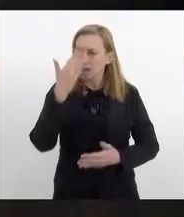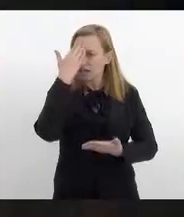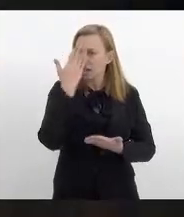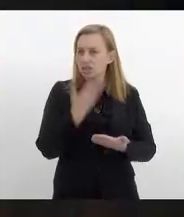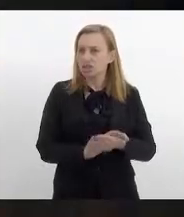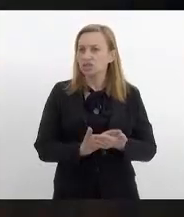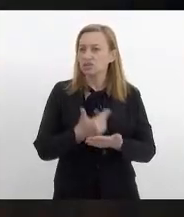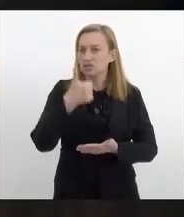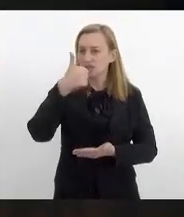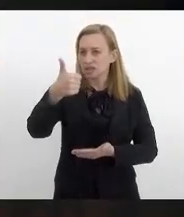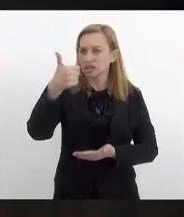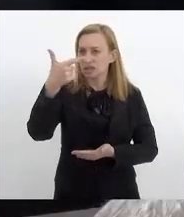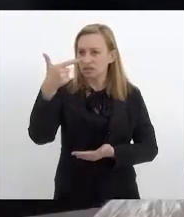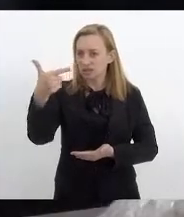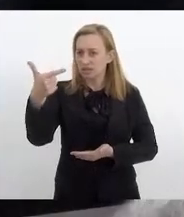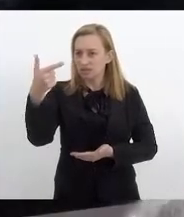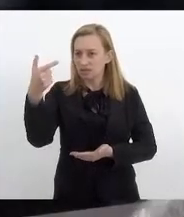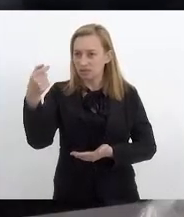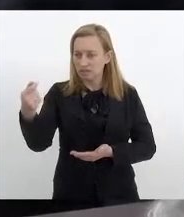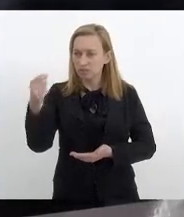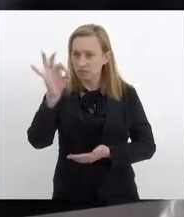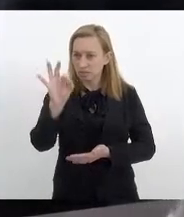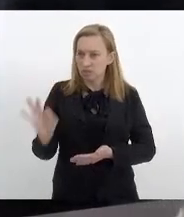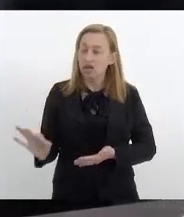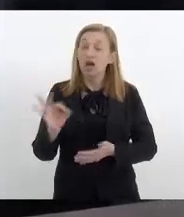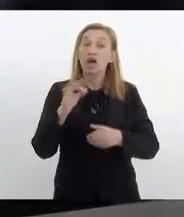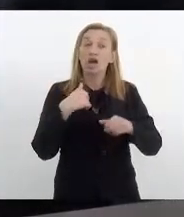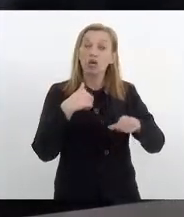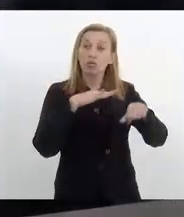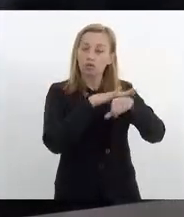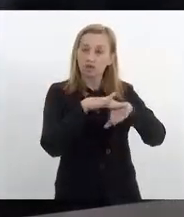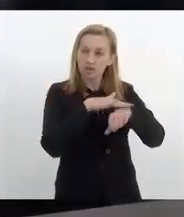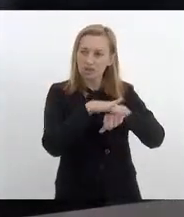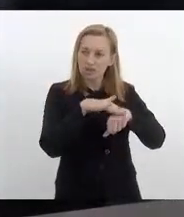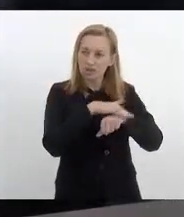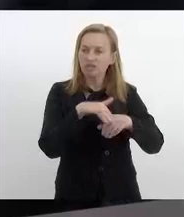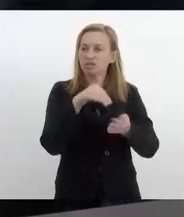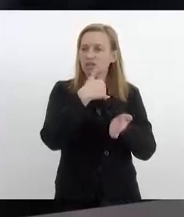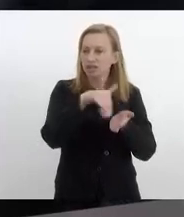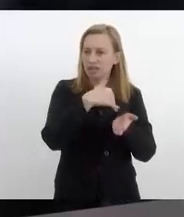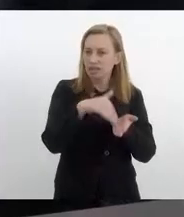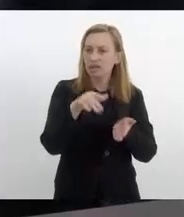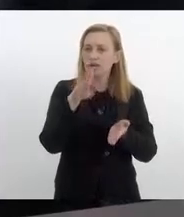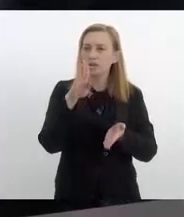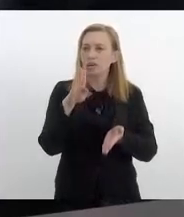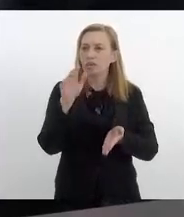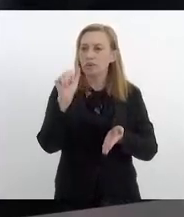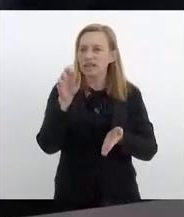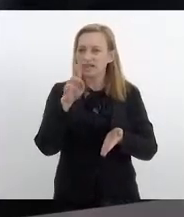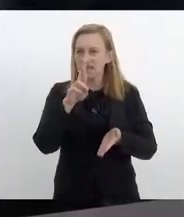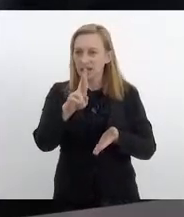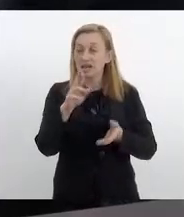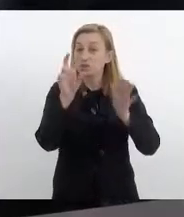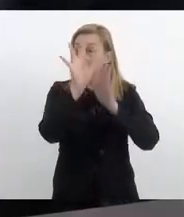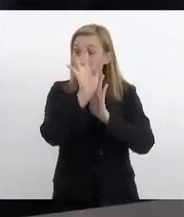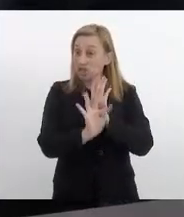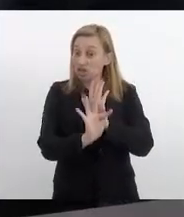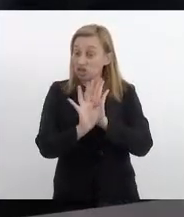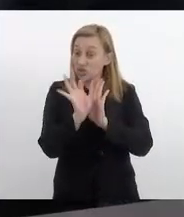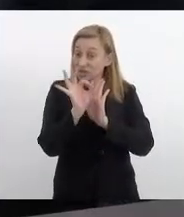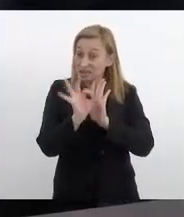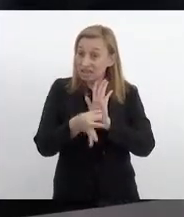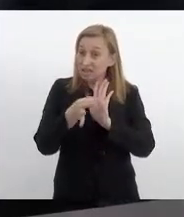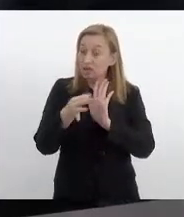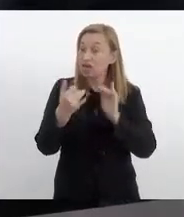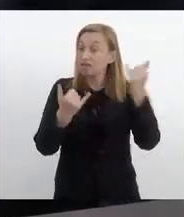120%. Não, manda o texto e... Eu liguei, não, eu falei com o secretário Bacelar sobre o texto especificamente, ele